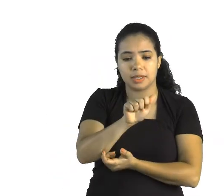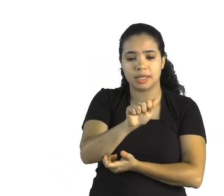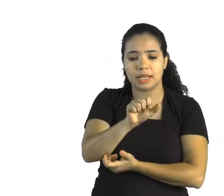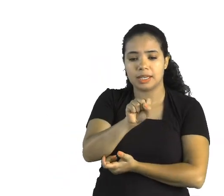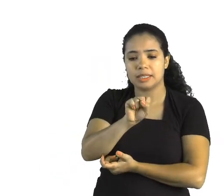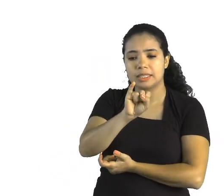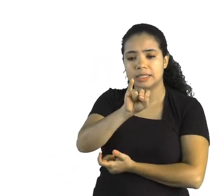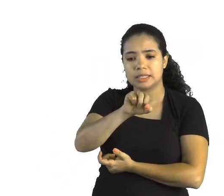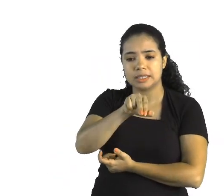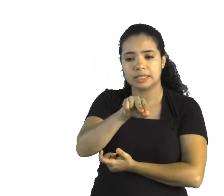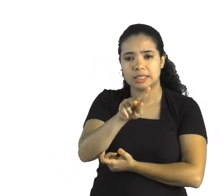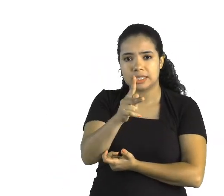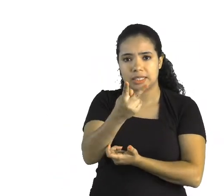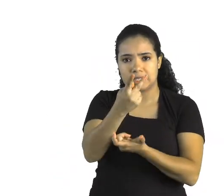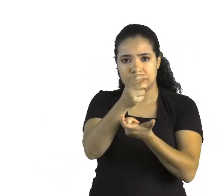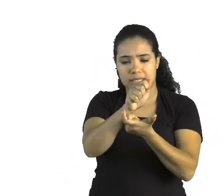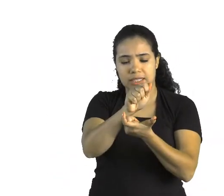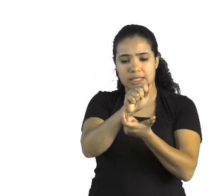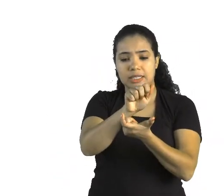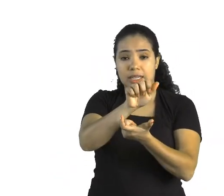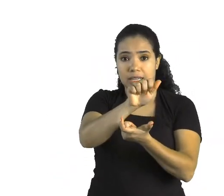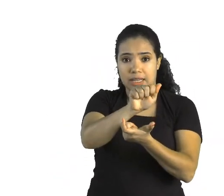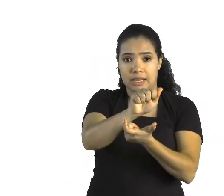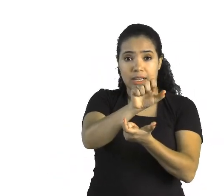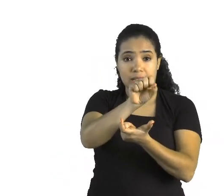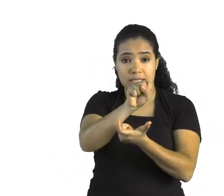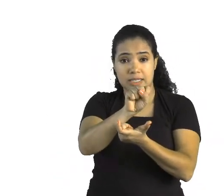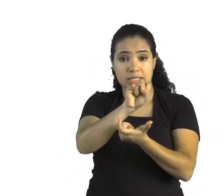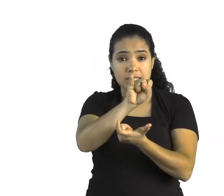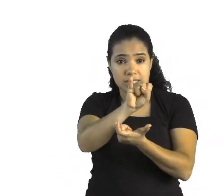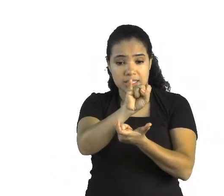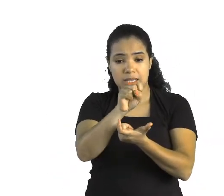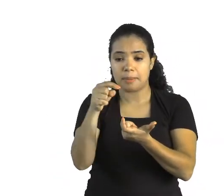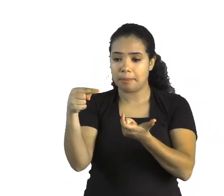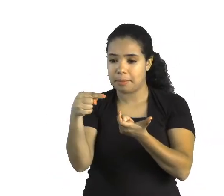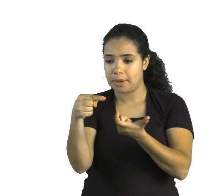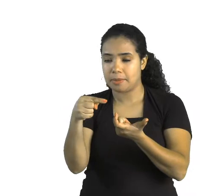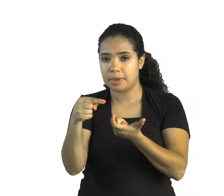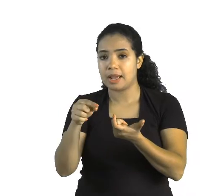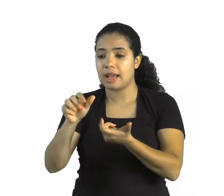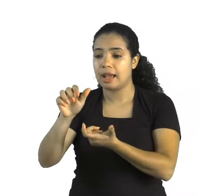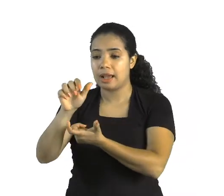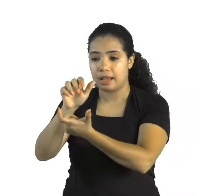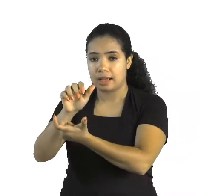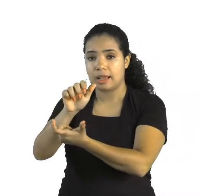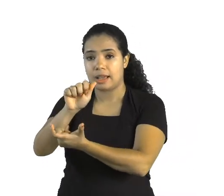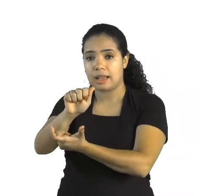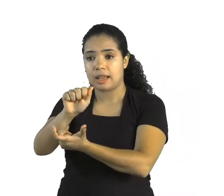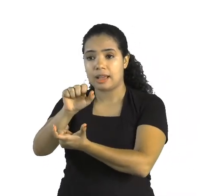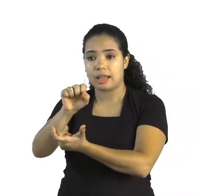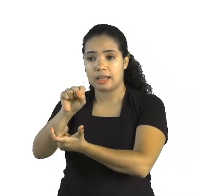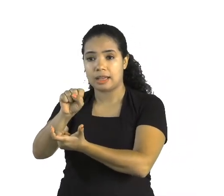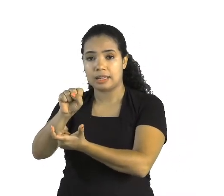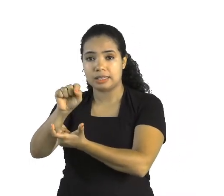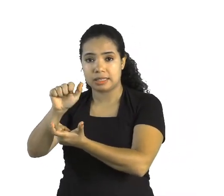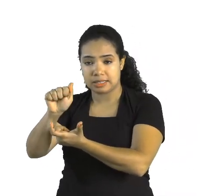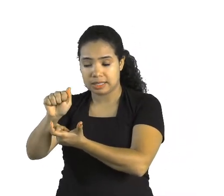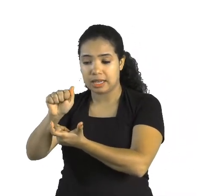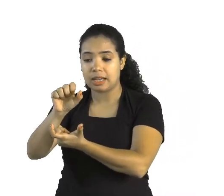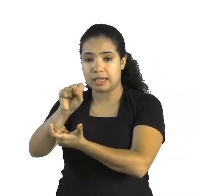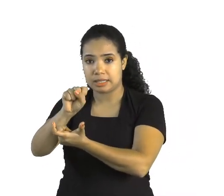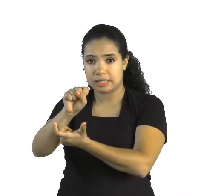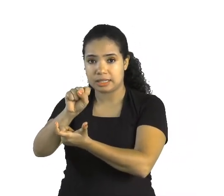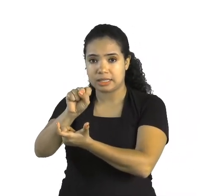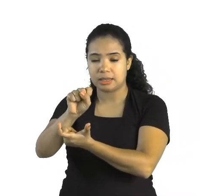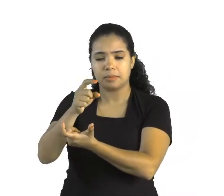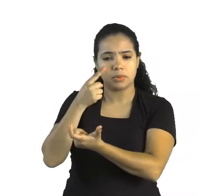asinha é com S, porque veio de asa. Asa é com S. Então, todas as palavras que